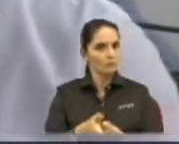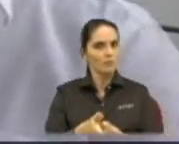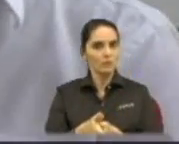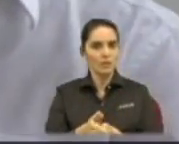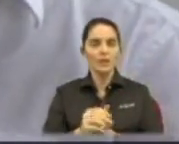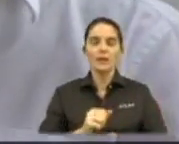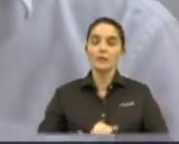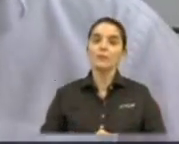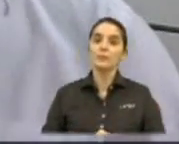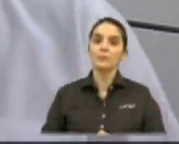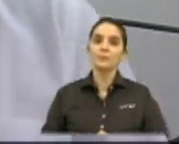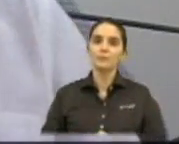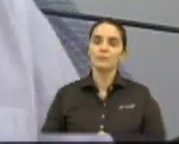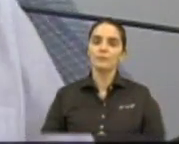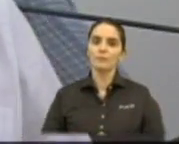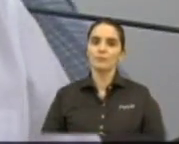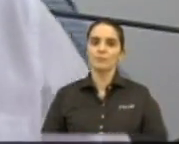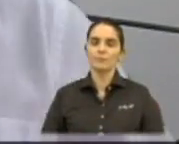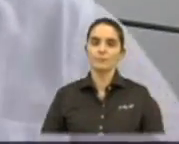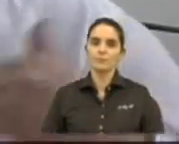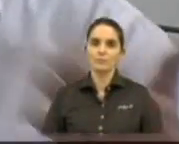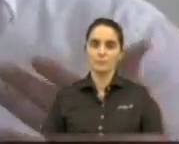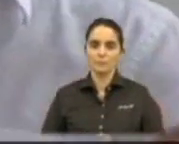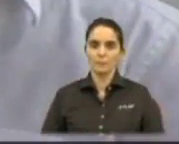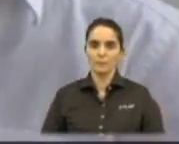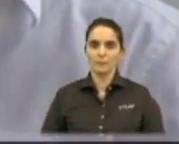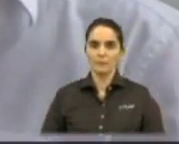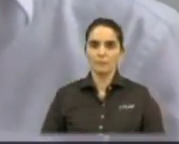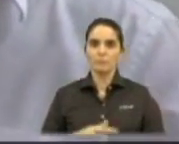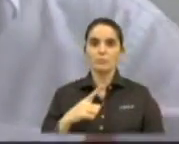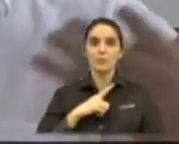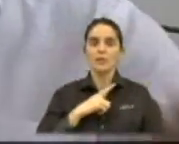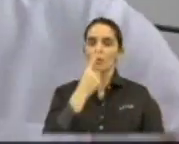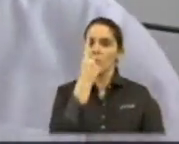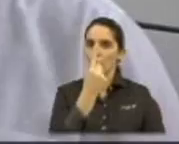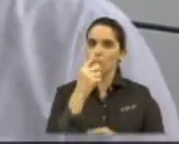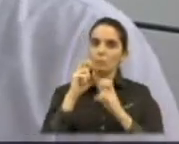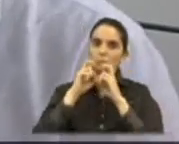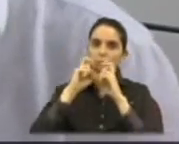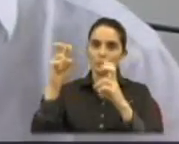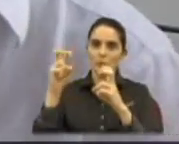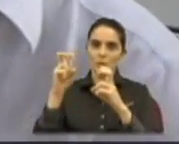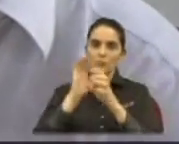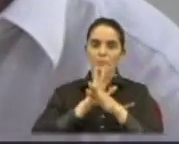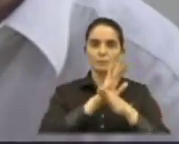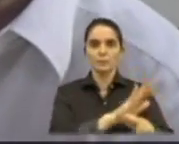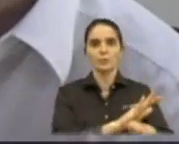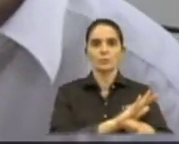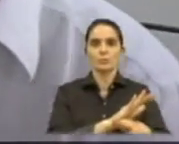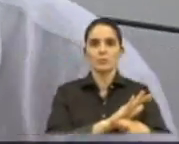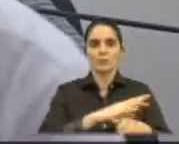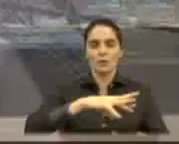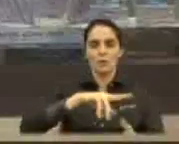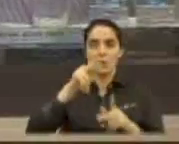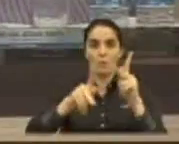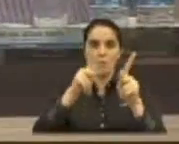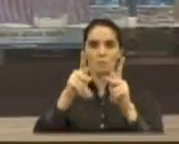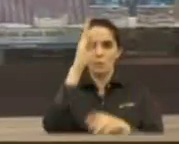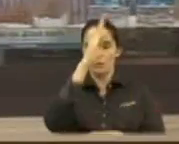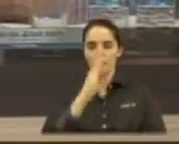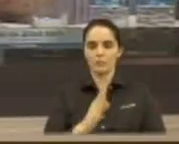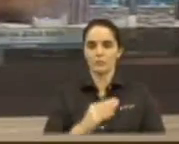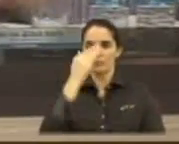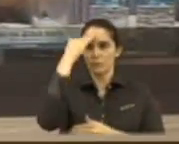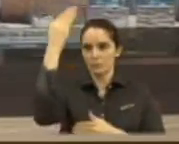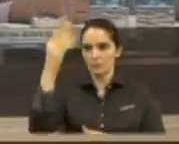essa moção, e que ela chegue, e que pelo menos tenha um grito em prol da população brasileira. Muito obrigado, senhor